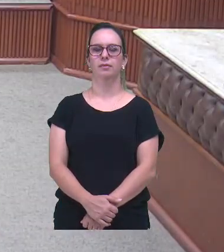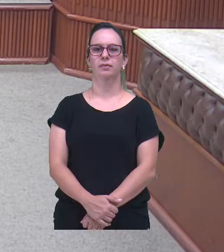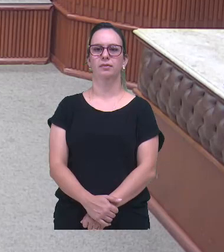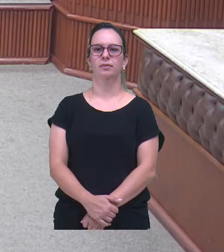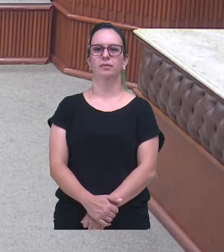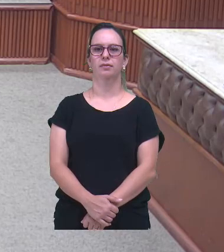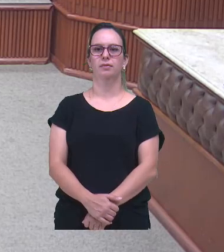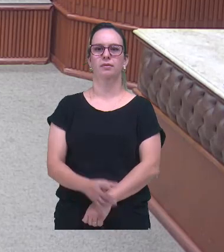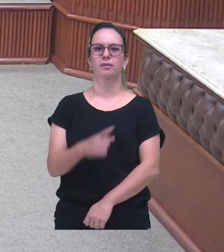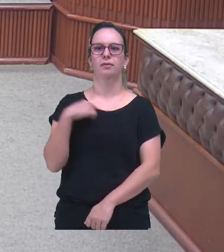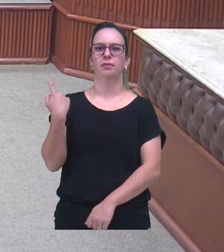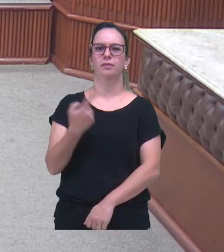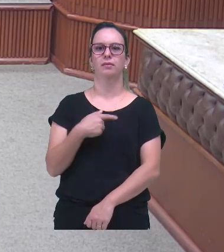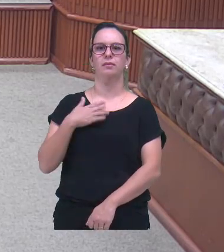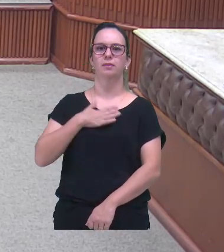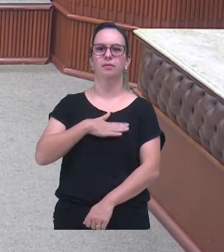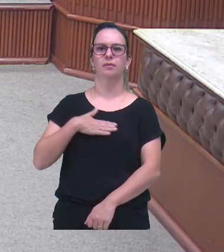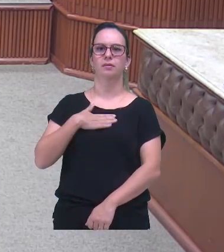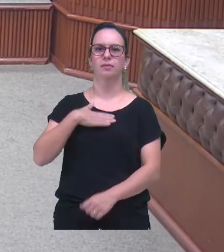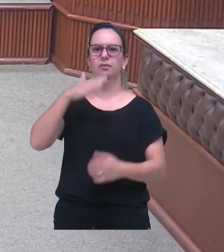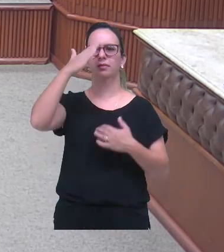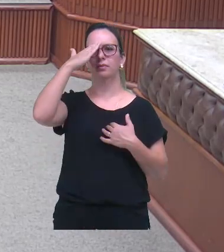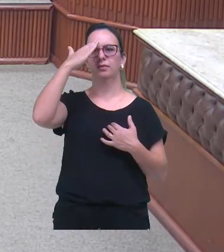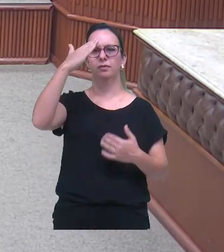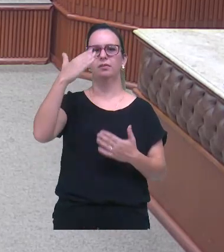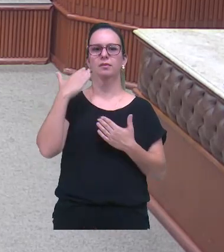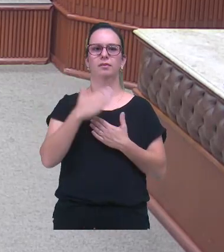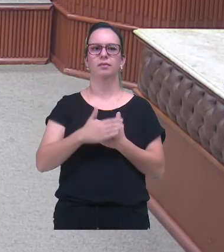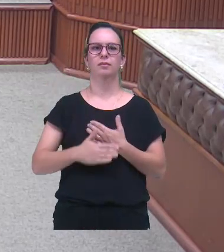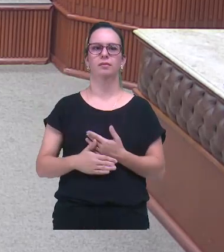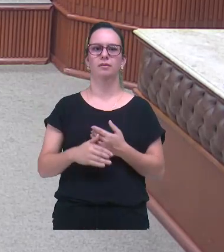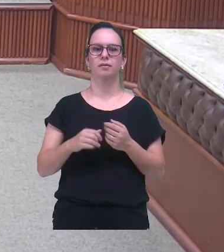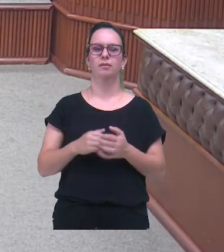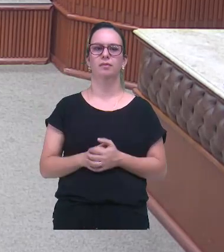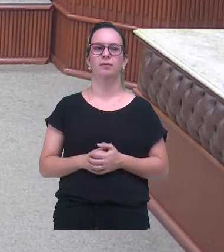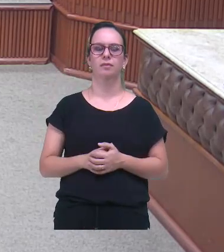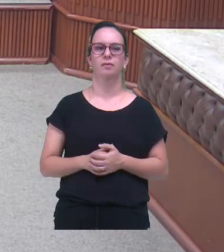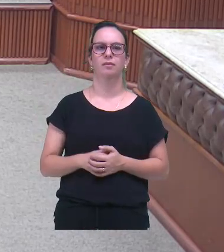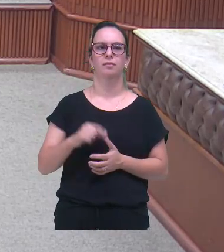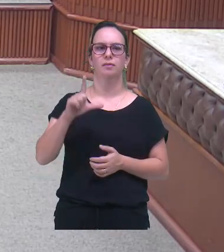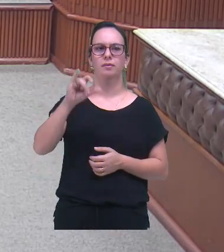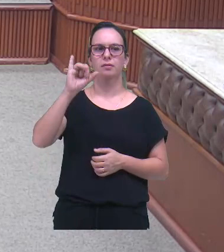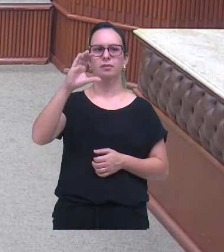Nós gostaríamos de agradecer a presença do Dr. Lincoln Amorim Kunishawa,